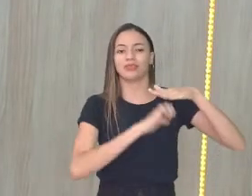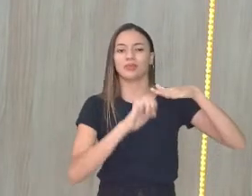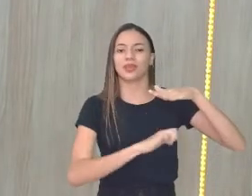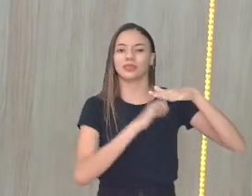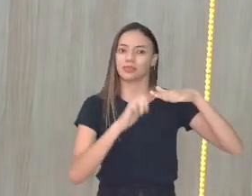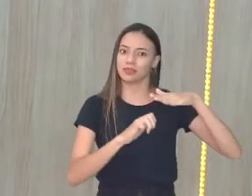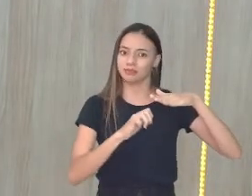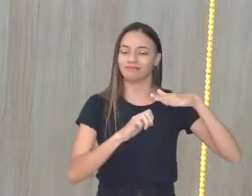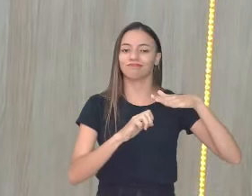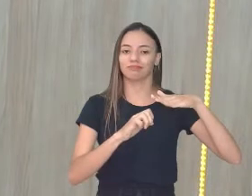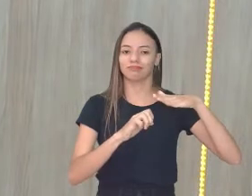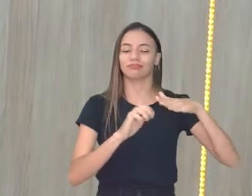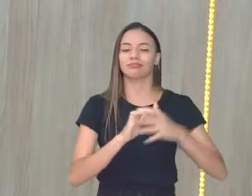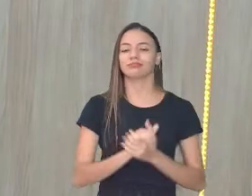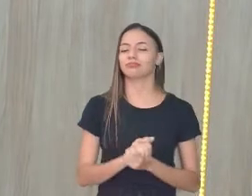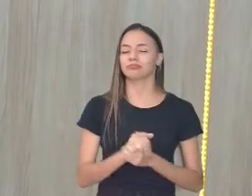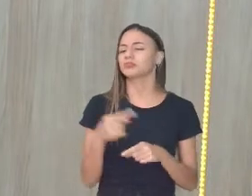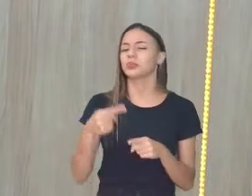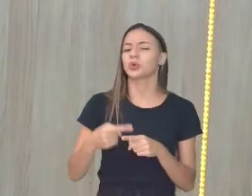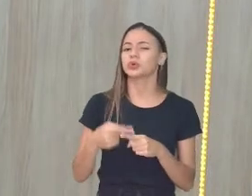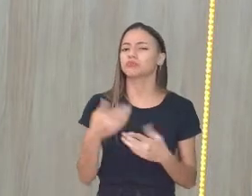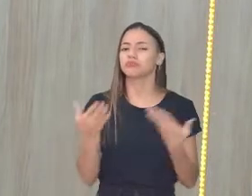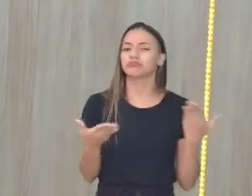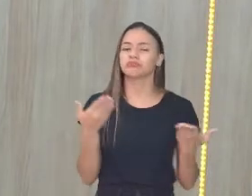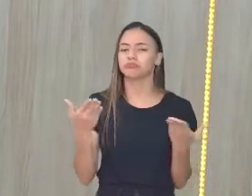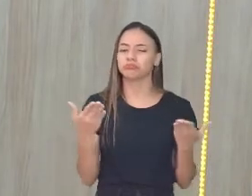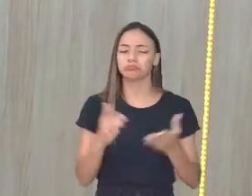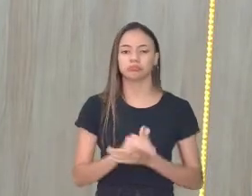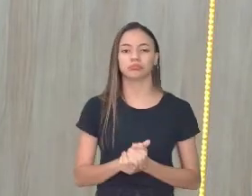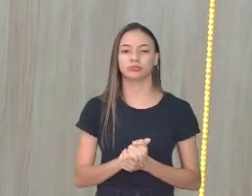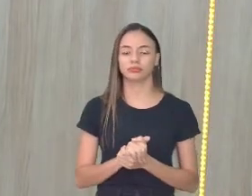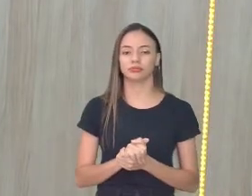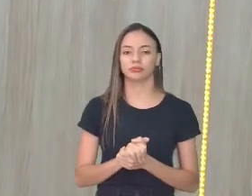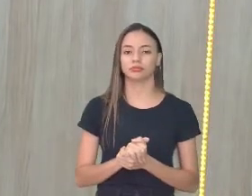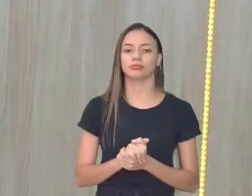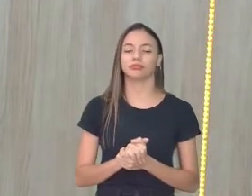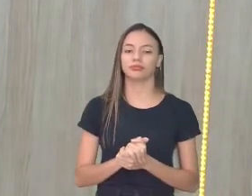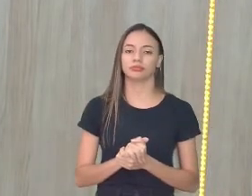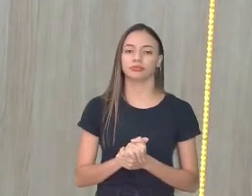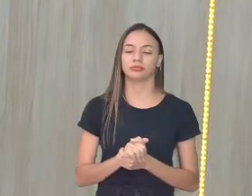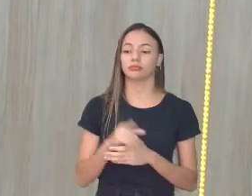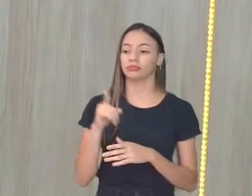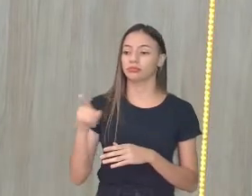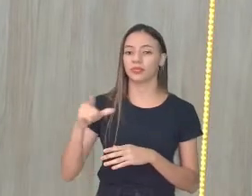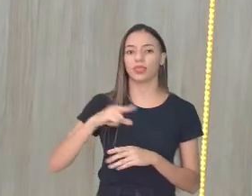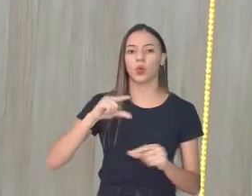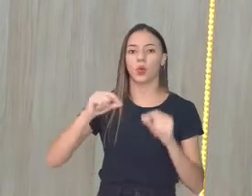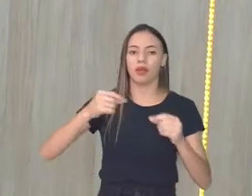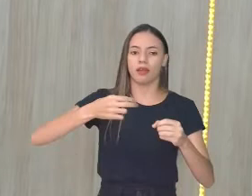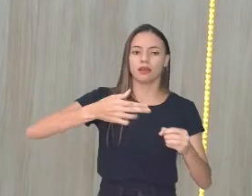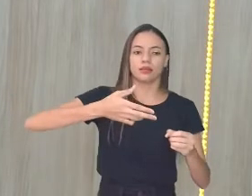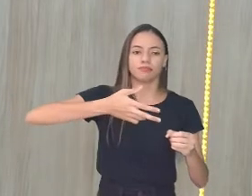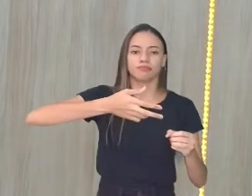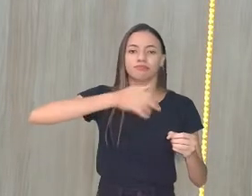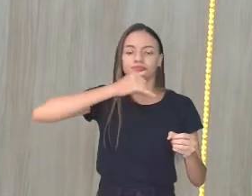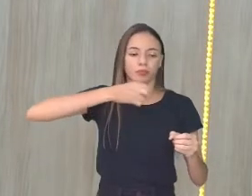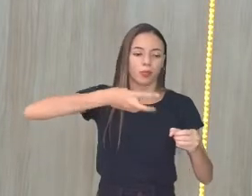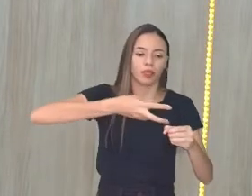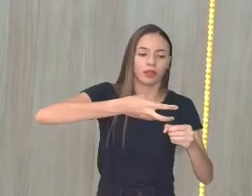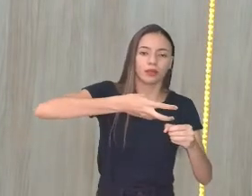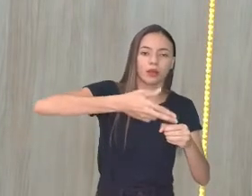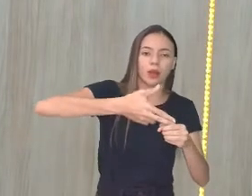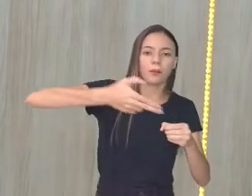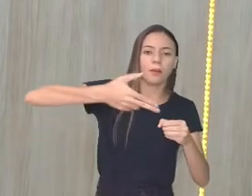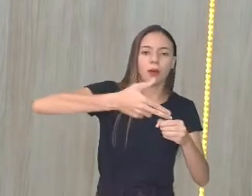porque ela vai trabalhar aí dentro da dinâmica da exploração do petróleo, né? E